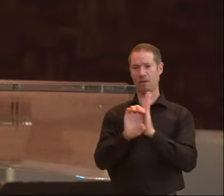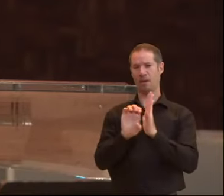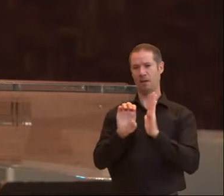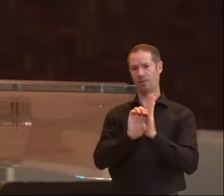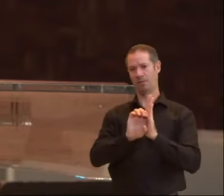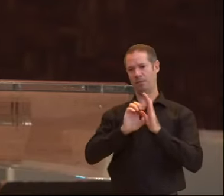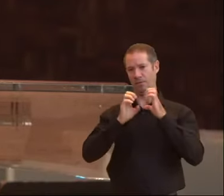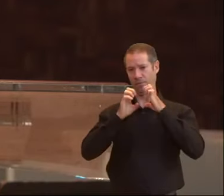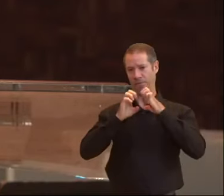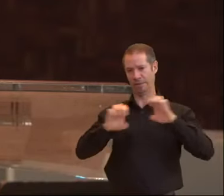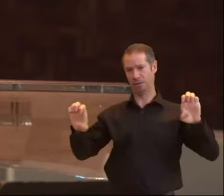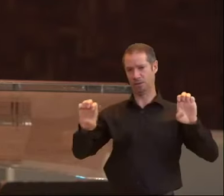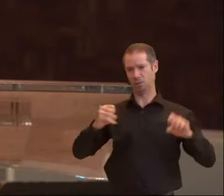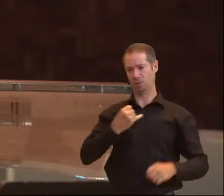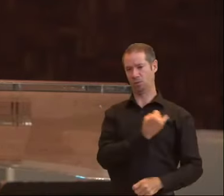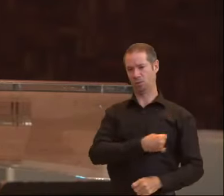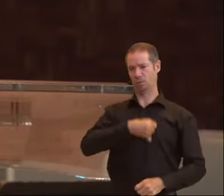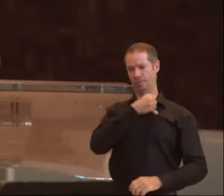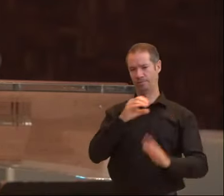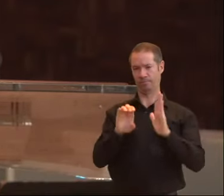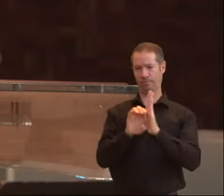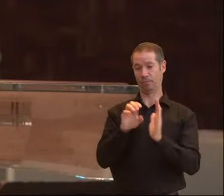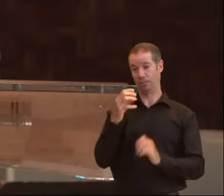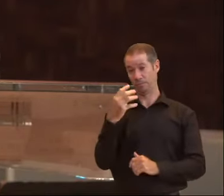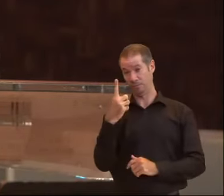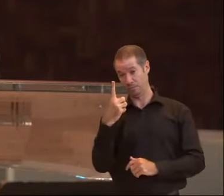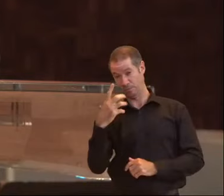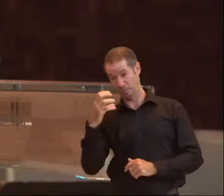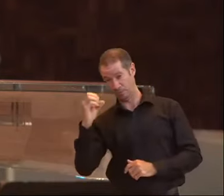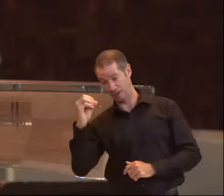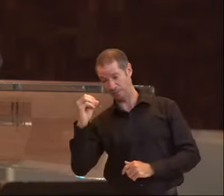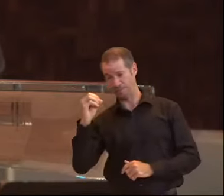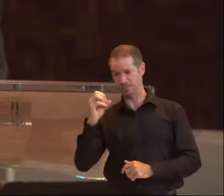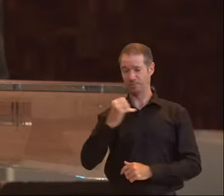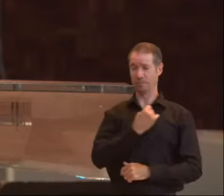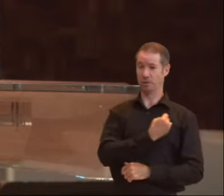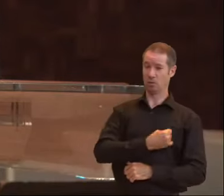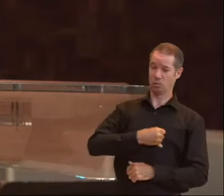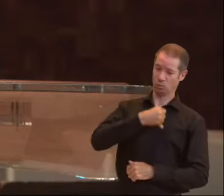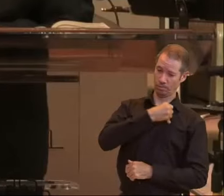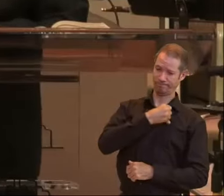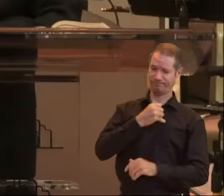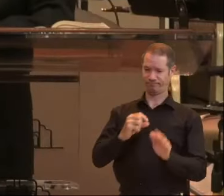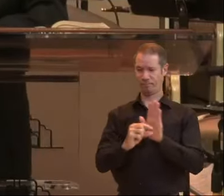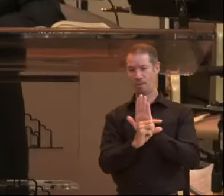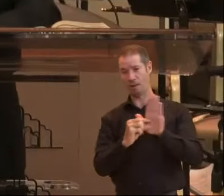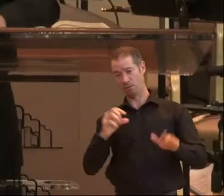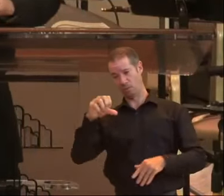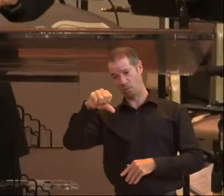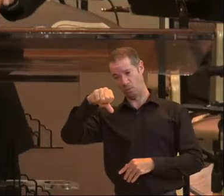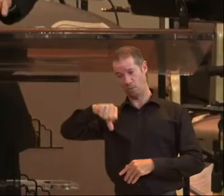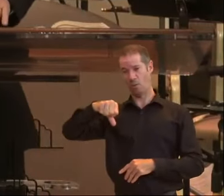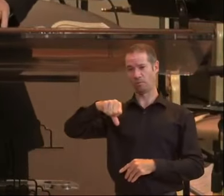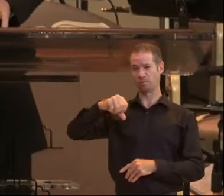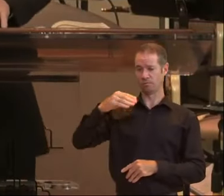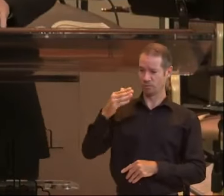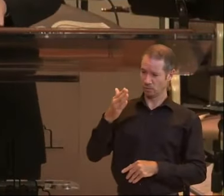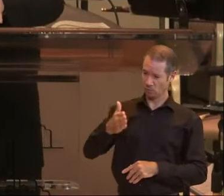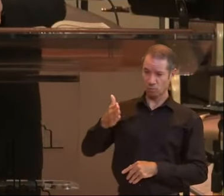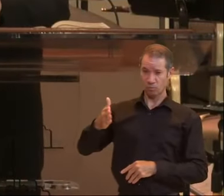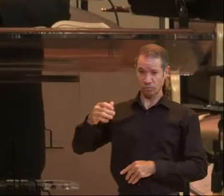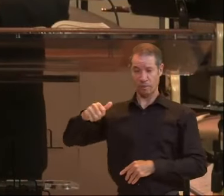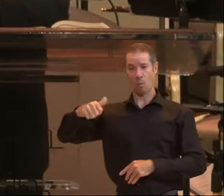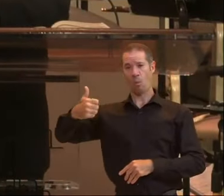João, capítulo 10 de João, verso 9 ao